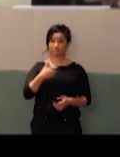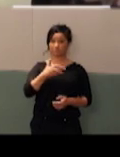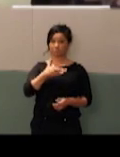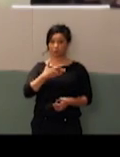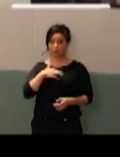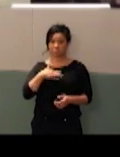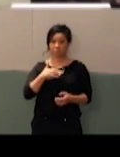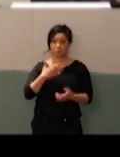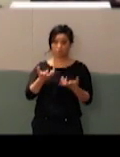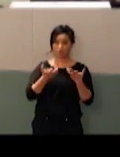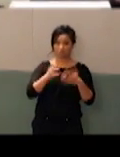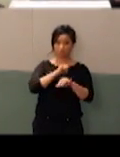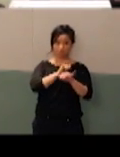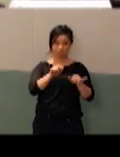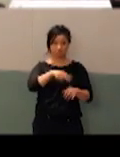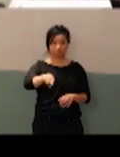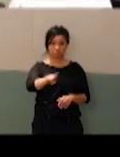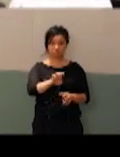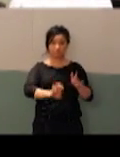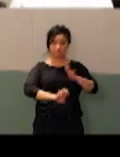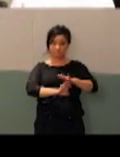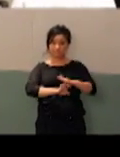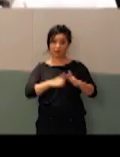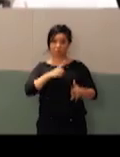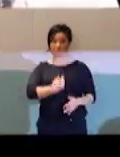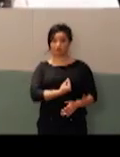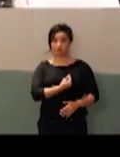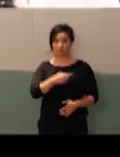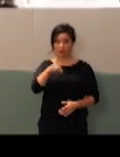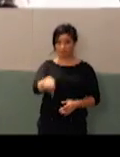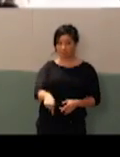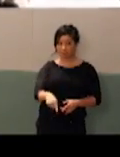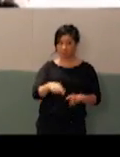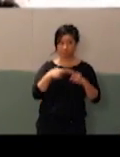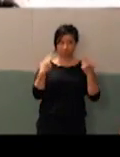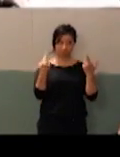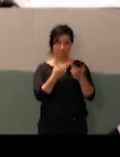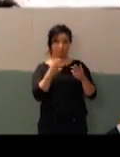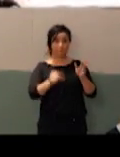nessa reunião, primeiro, que não tenham medo de um governo do PSOL.